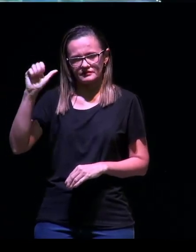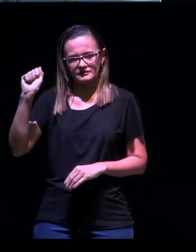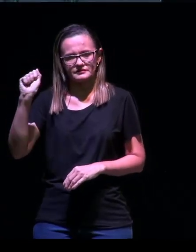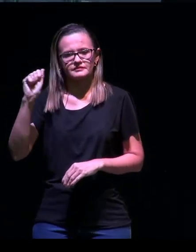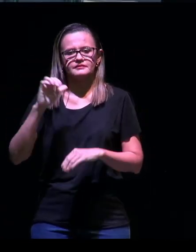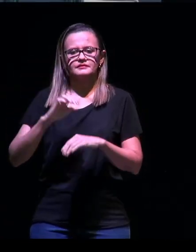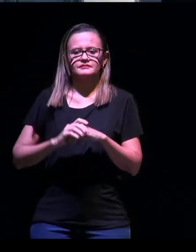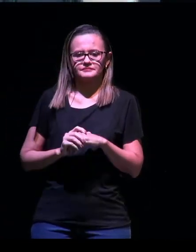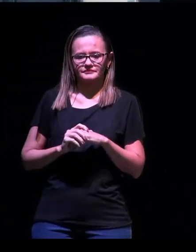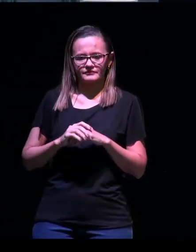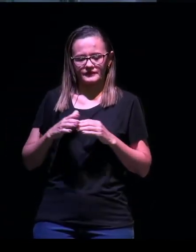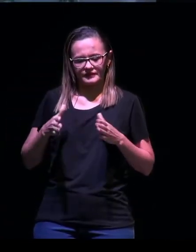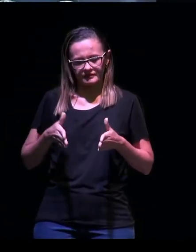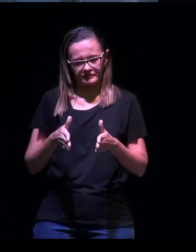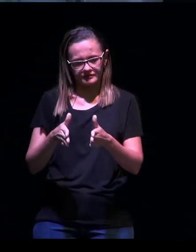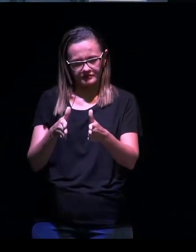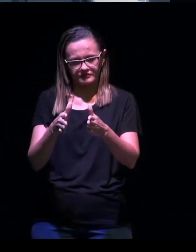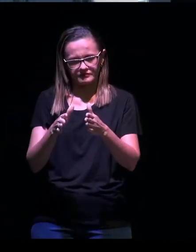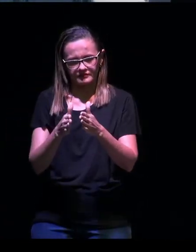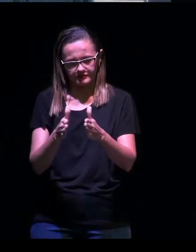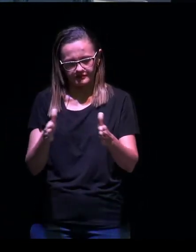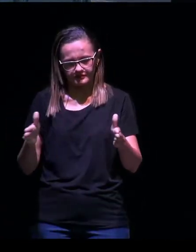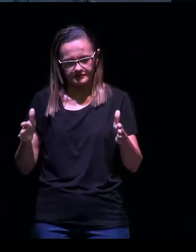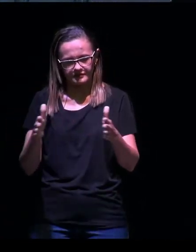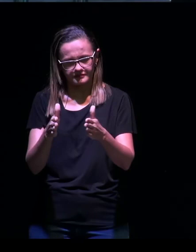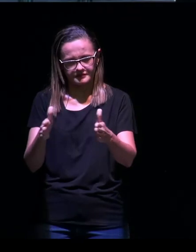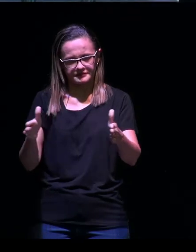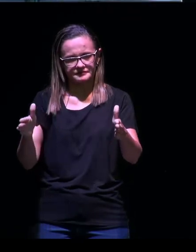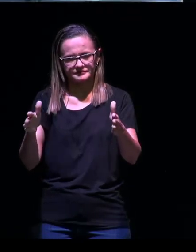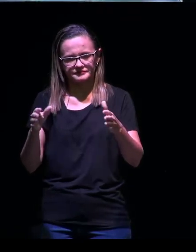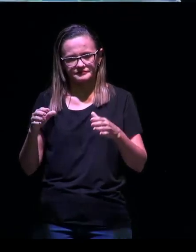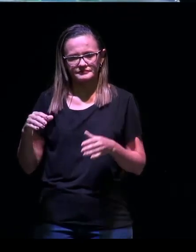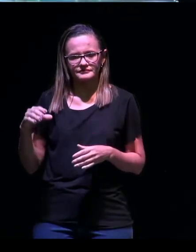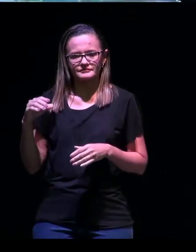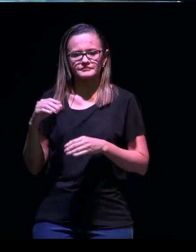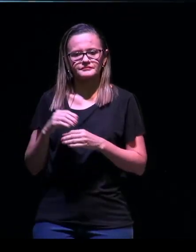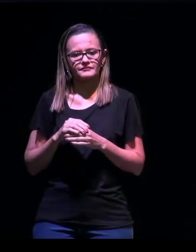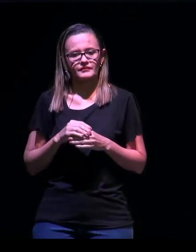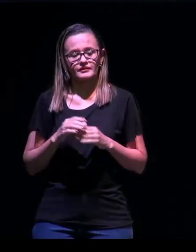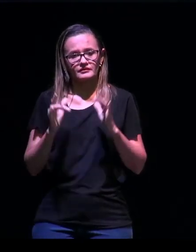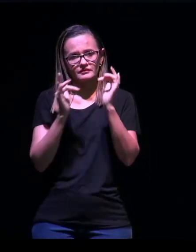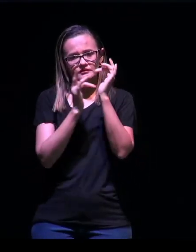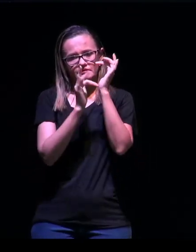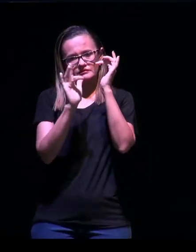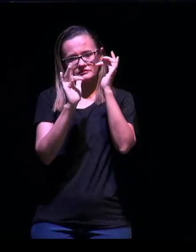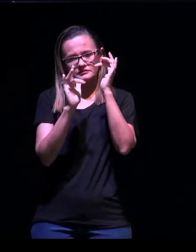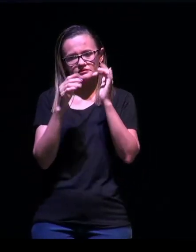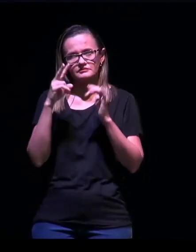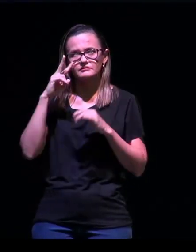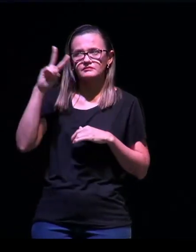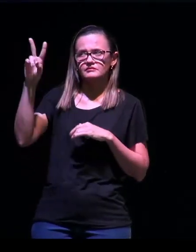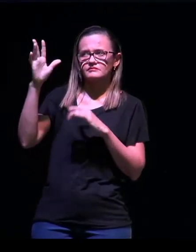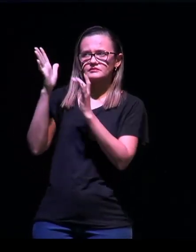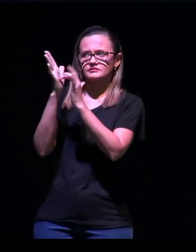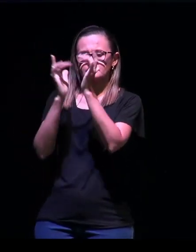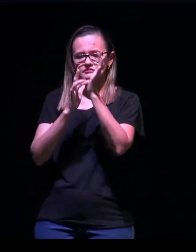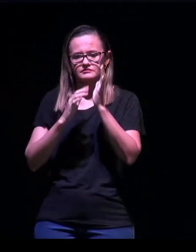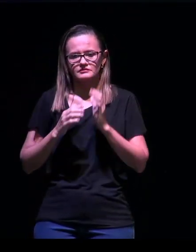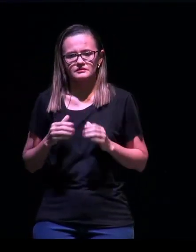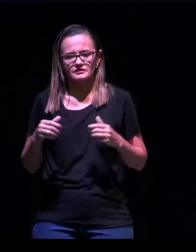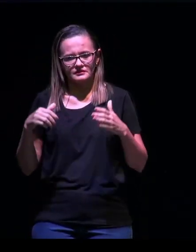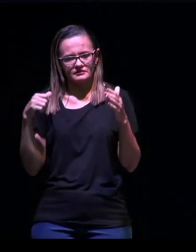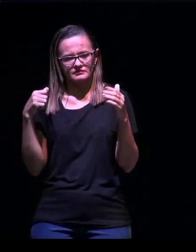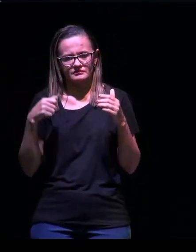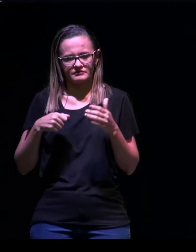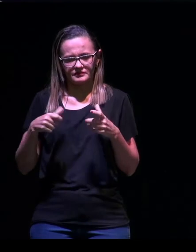vale, uma passagem para salvamento de bomba atômica, porque o anticristo, quando vê Jesus, ele vai começar a guerrear. A Bíblia diz que ele vai guerrear contra